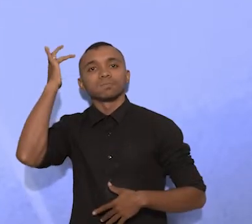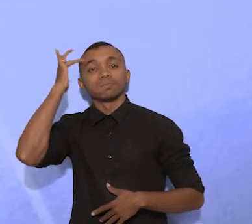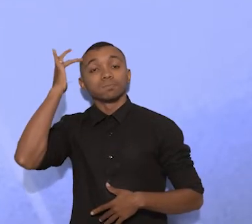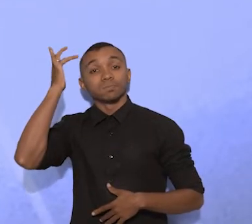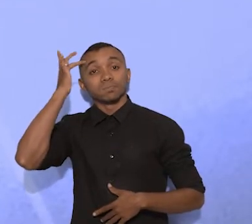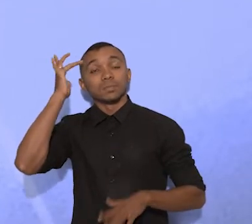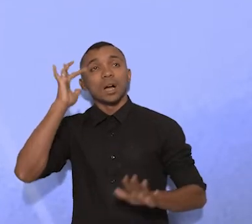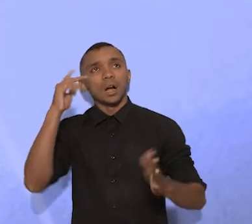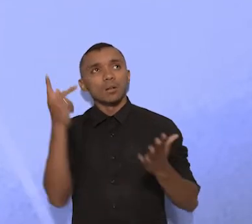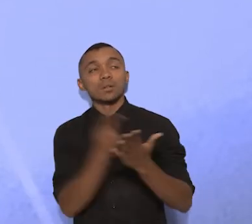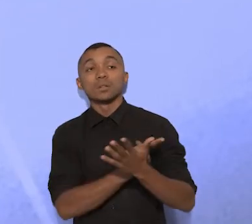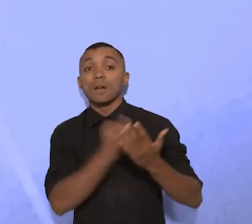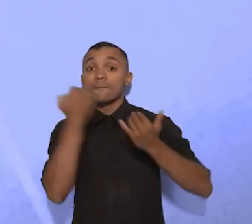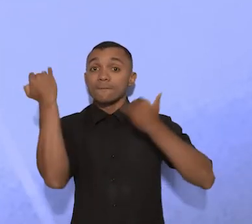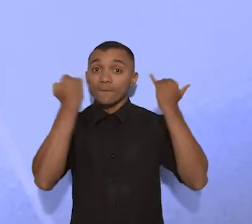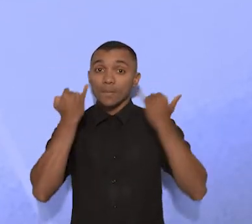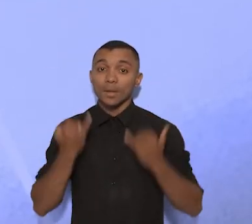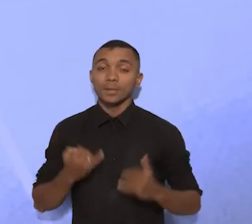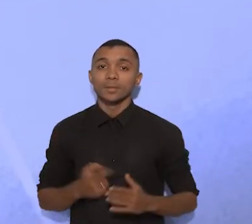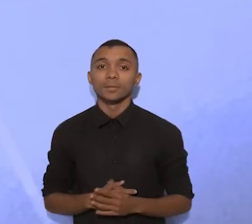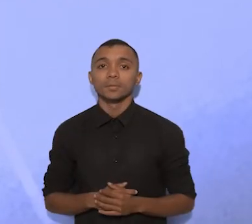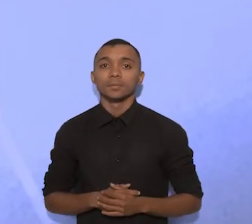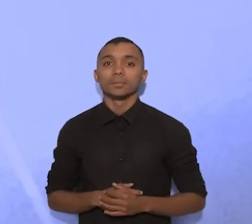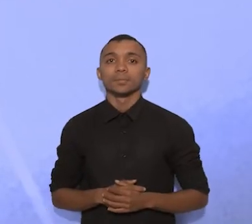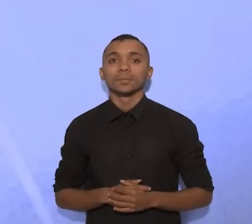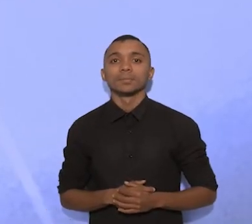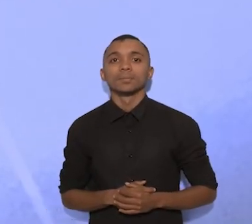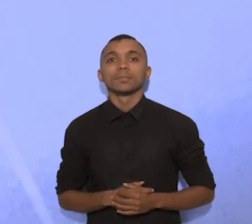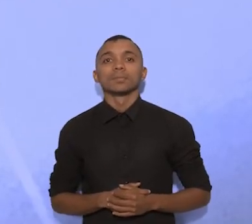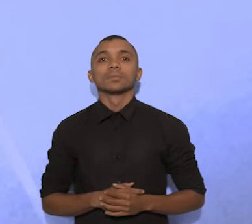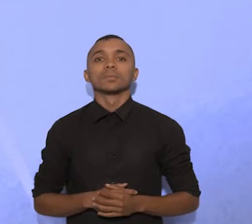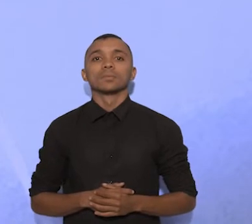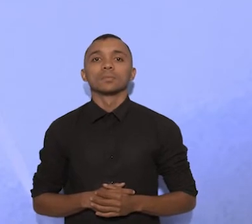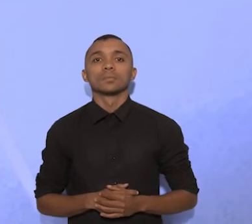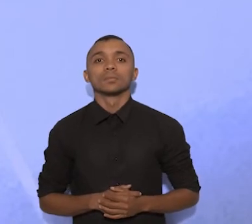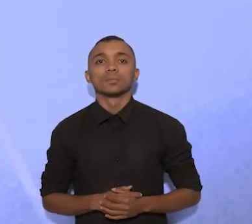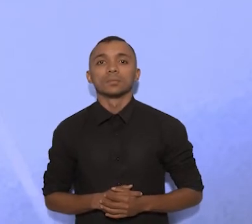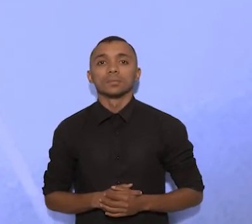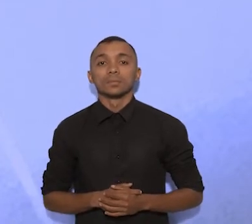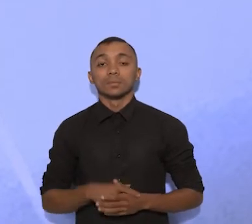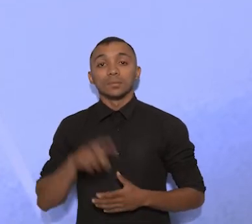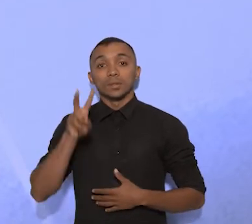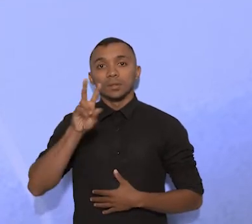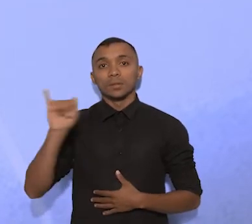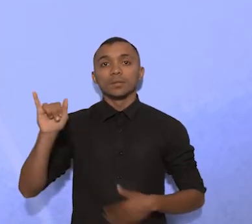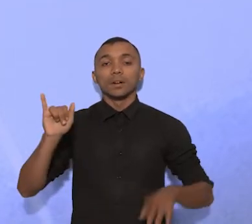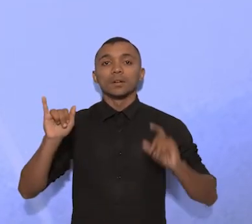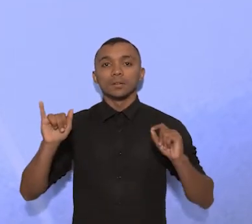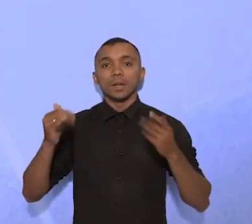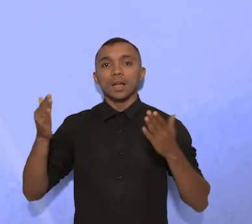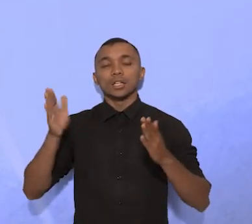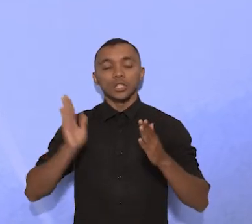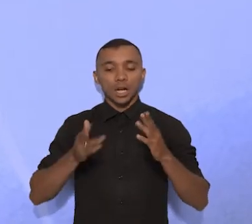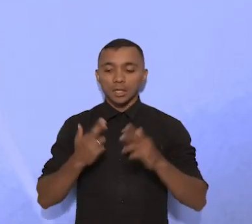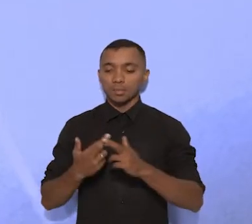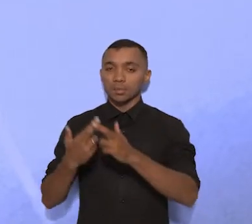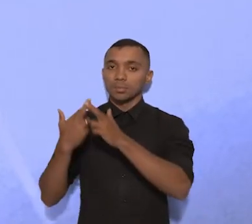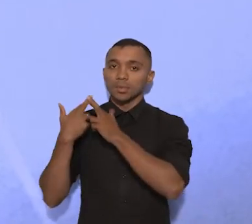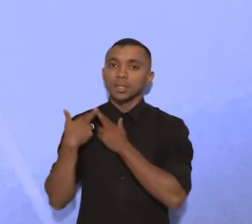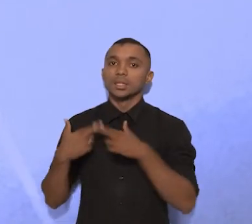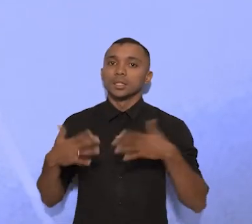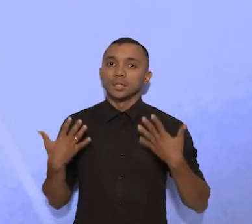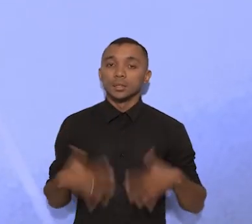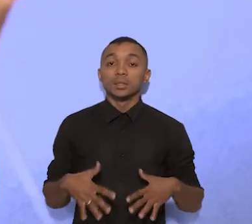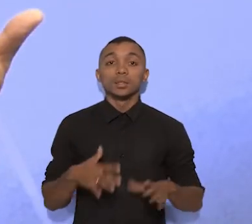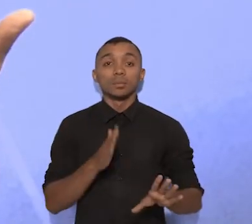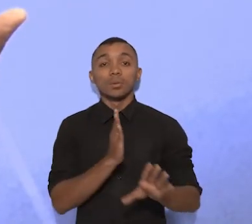eu tenho informações nos tanto treinos. Que ele testou duas tanto vezes. Que ele deu moral. Só que ainda o jogador ainda é verde. É uma responsabilidade você entrar no lugar do